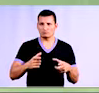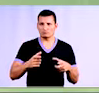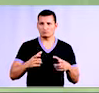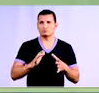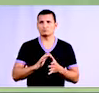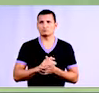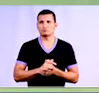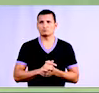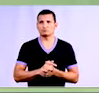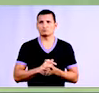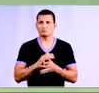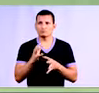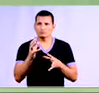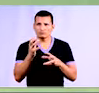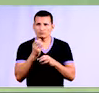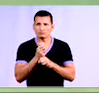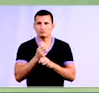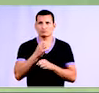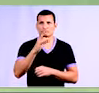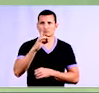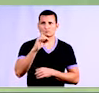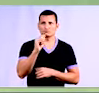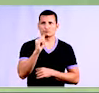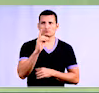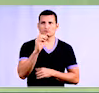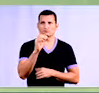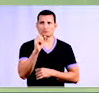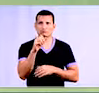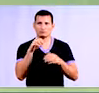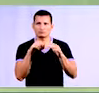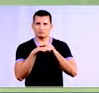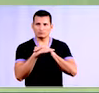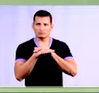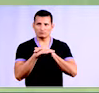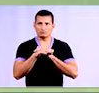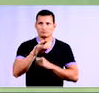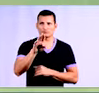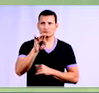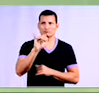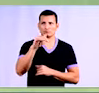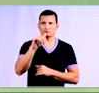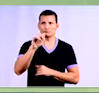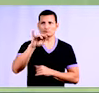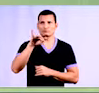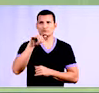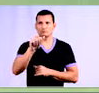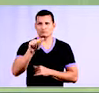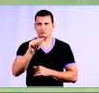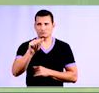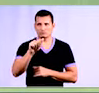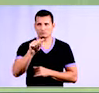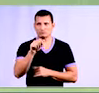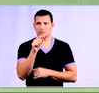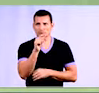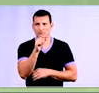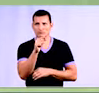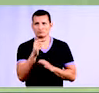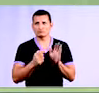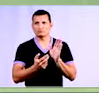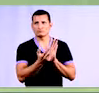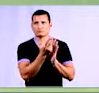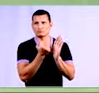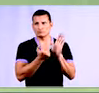sendo processada os dados que estão armazenados de forma binária. Aqui nós temos uma